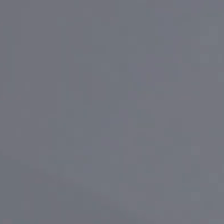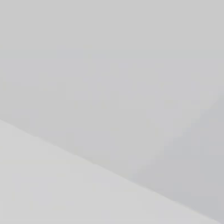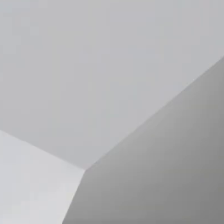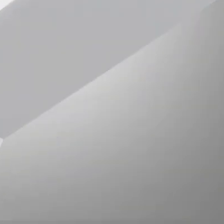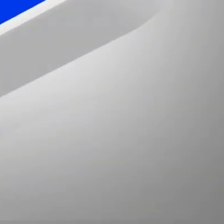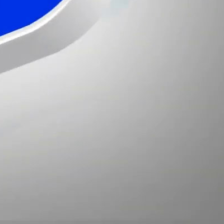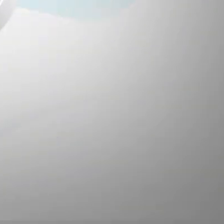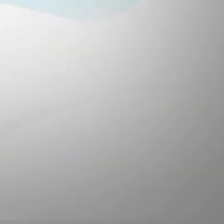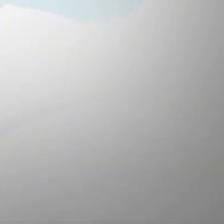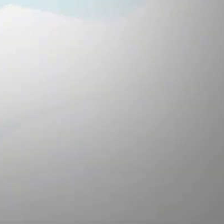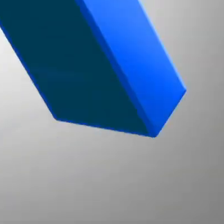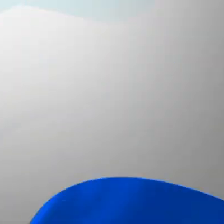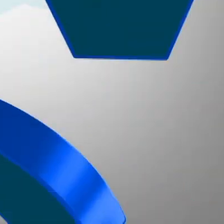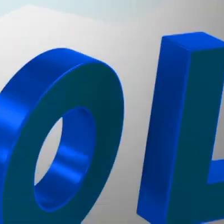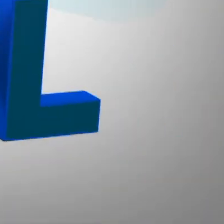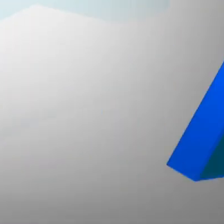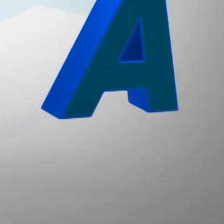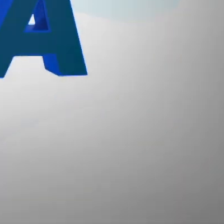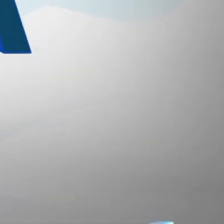o